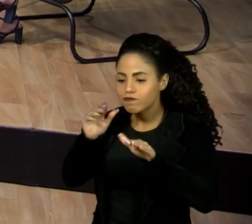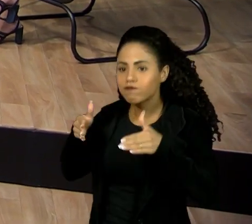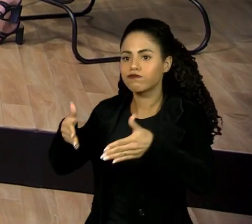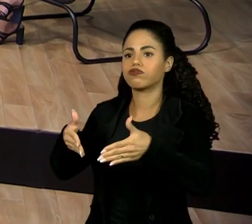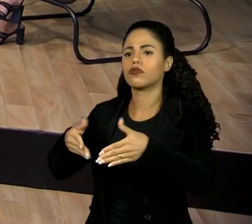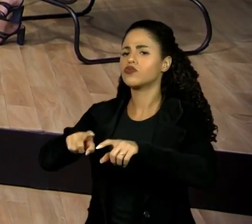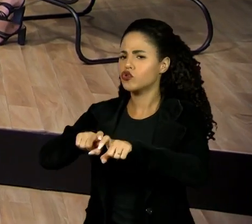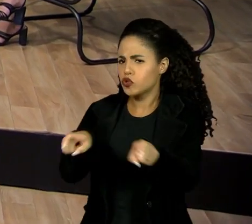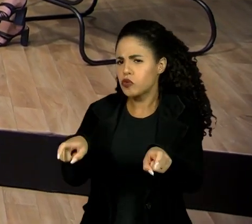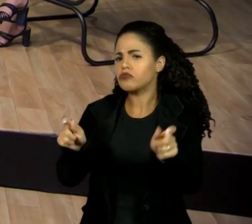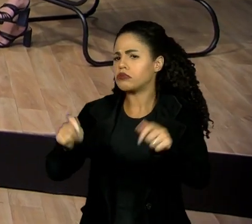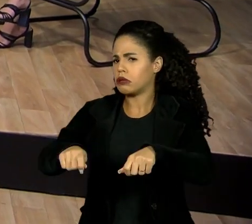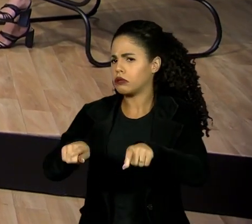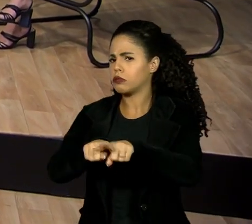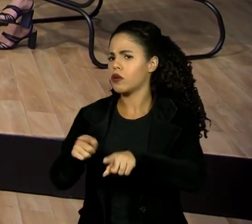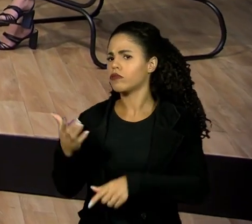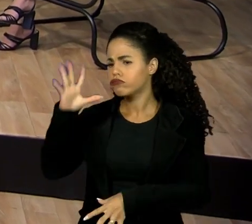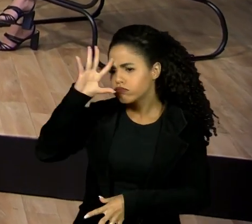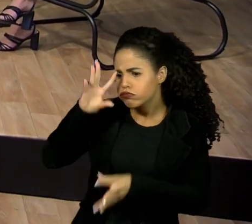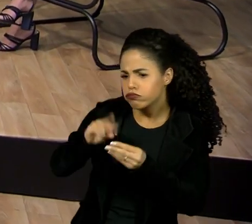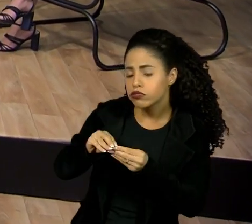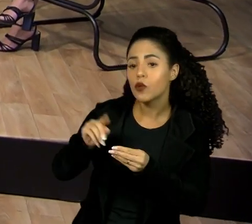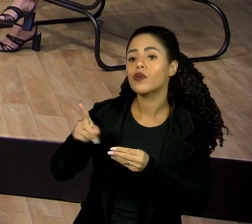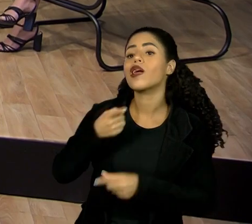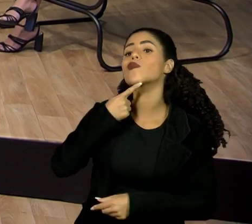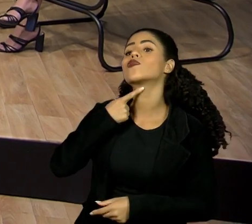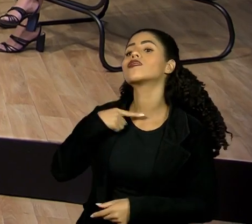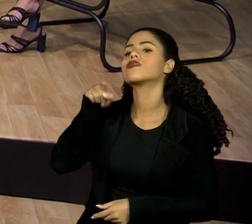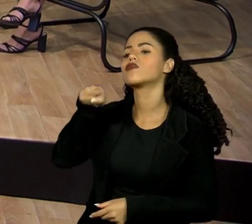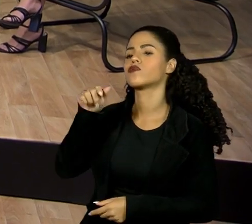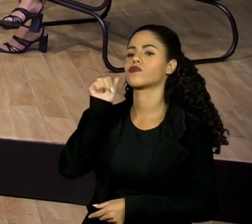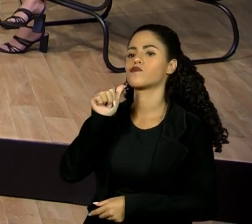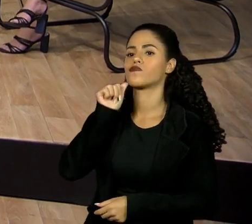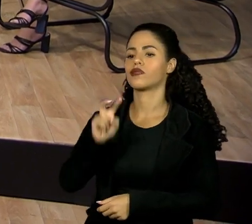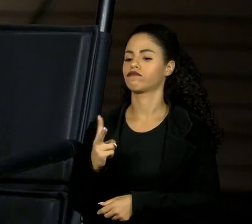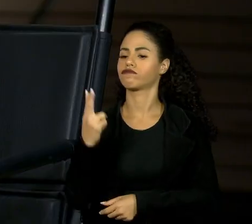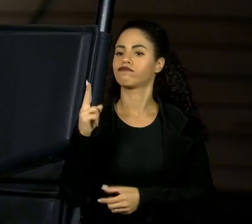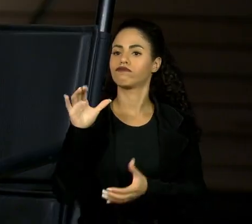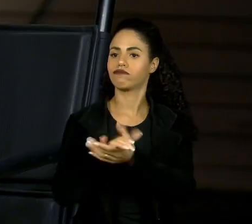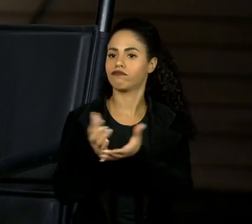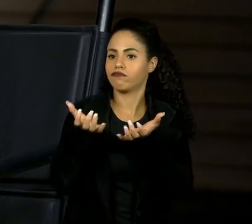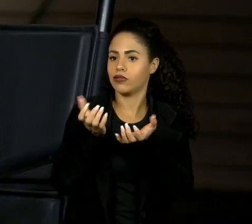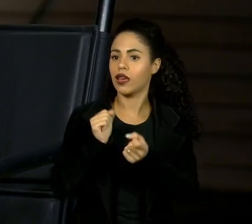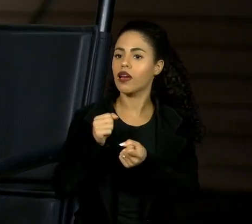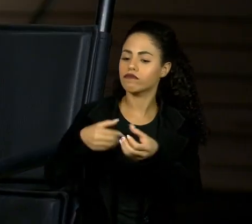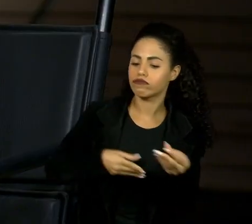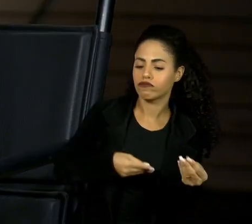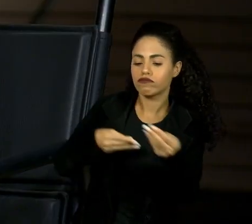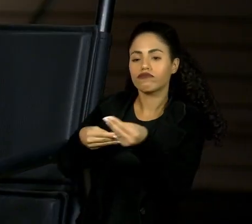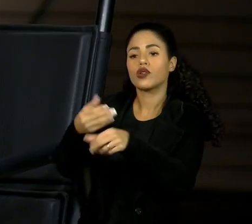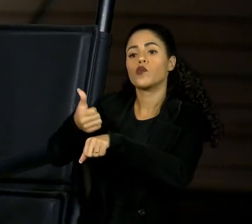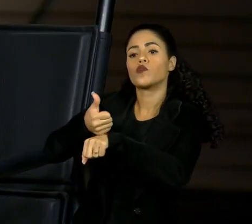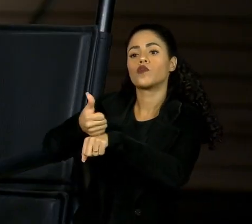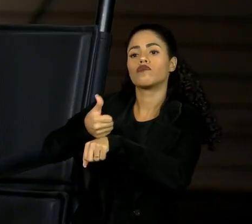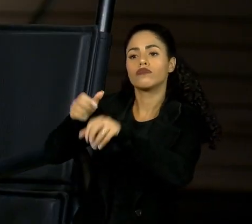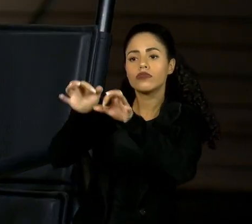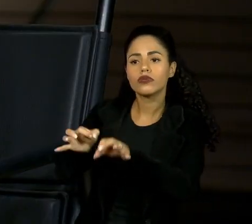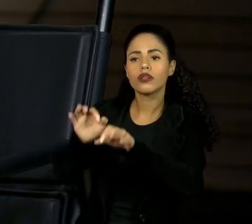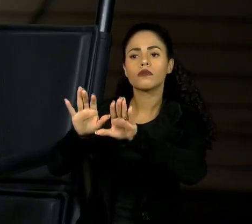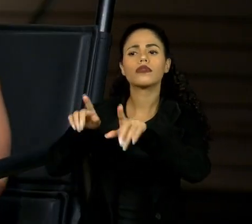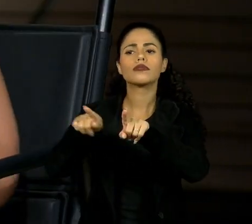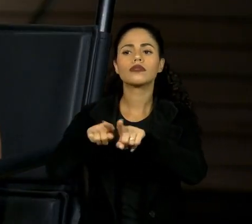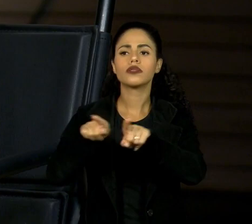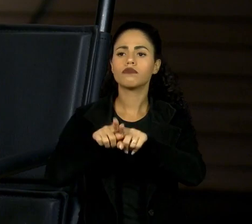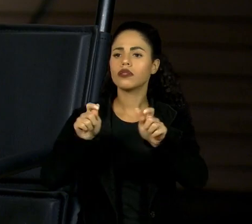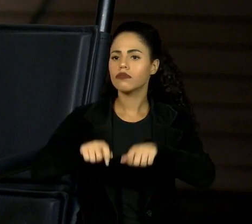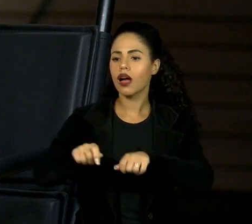pode fazer isso também, entendendo que é um desejo da mulher, do casal, enfim, encaminhar para um especialista. Mas a gente pode fazer,